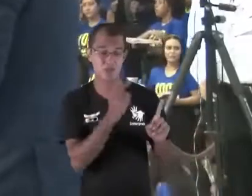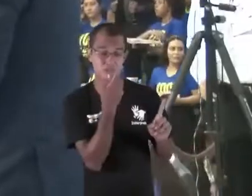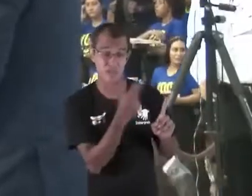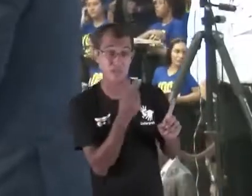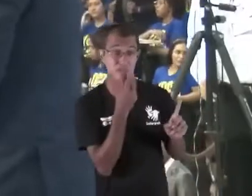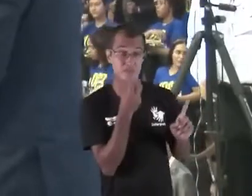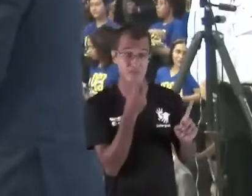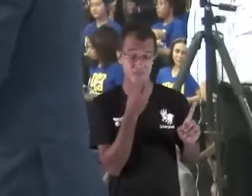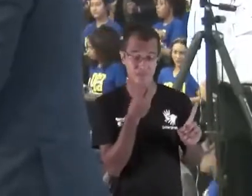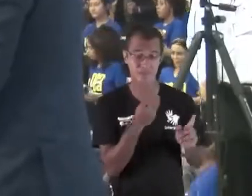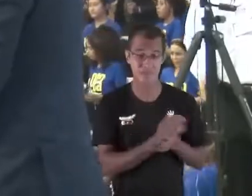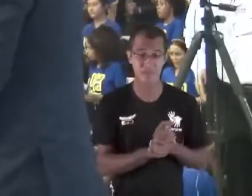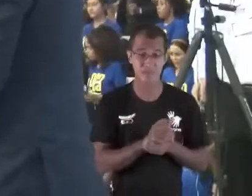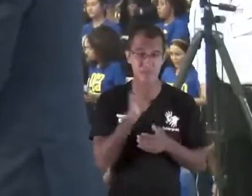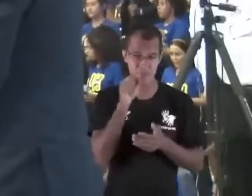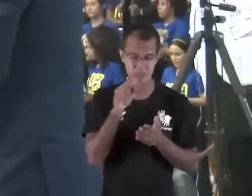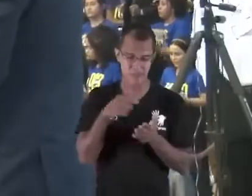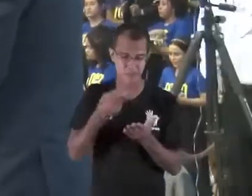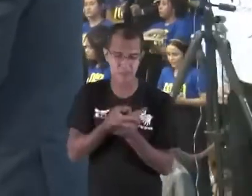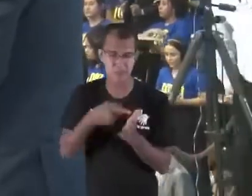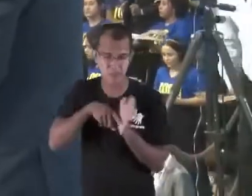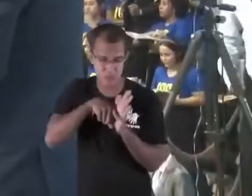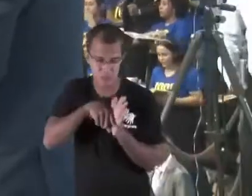Enquanto você procura o texto,